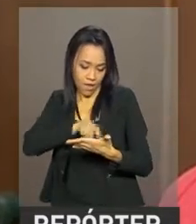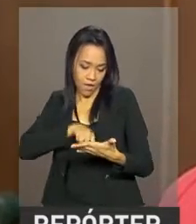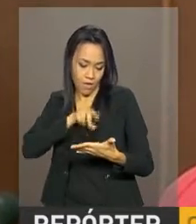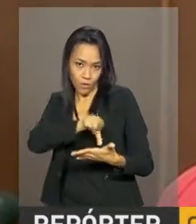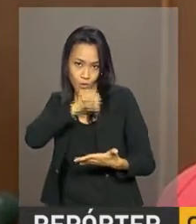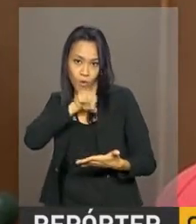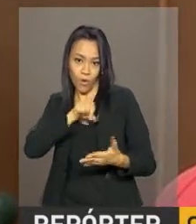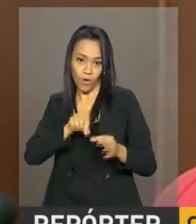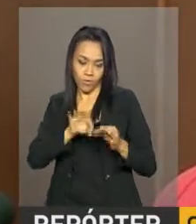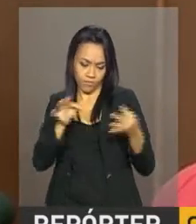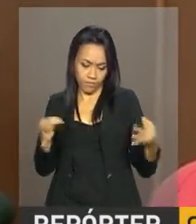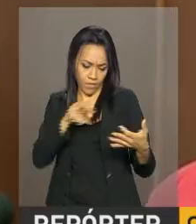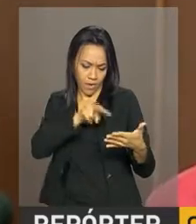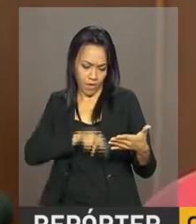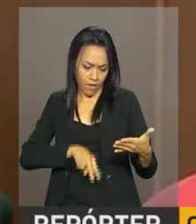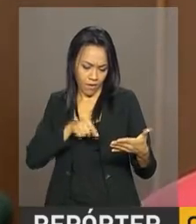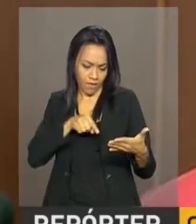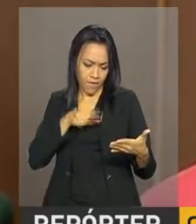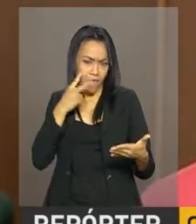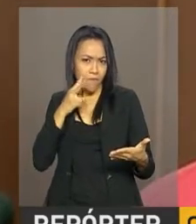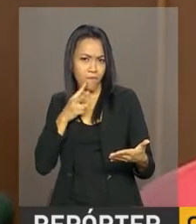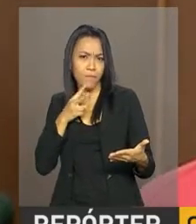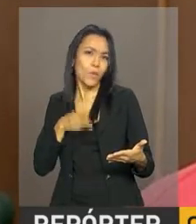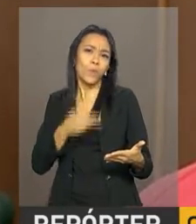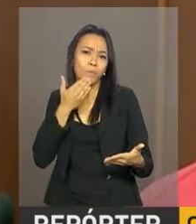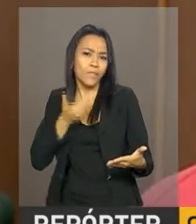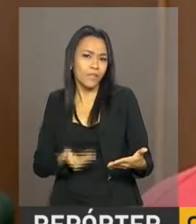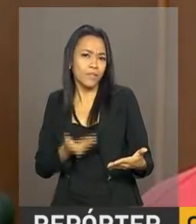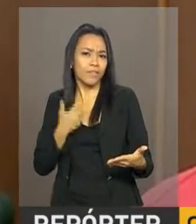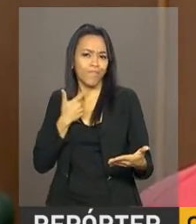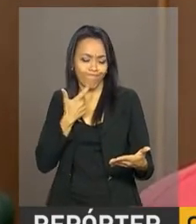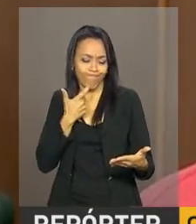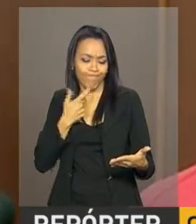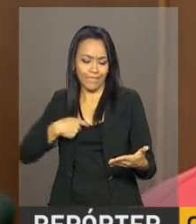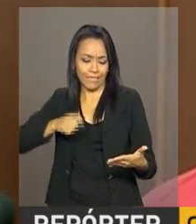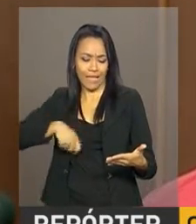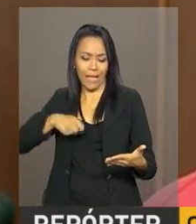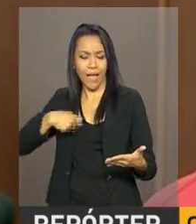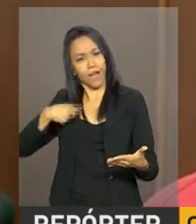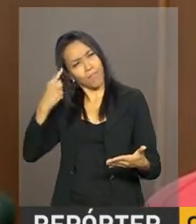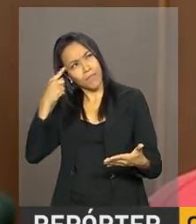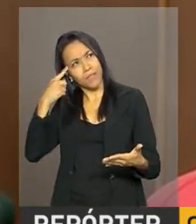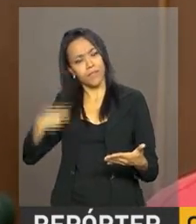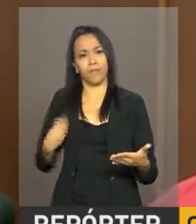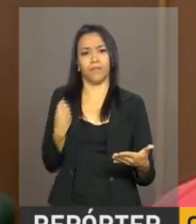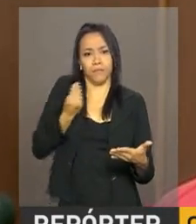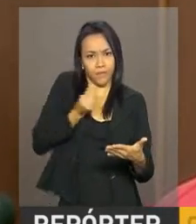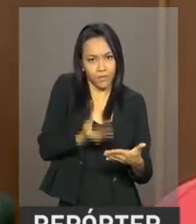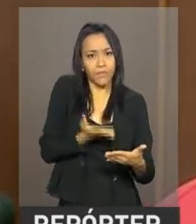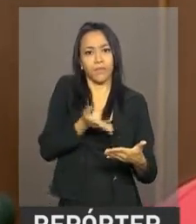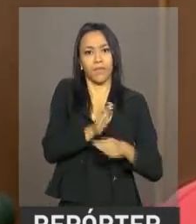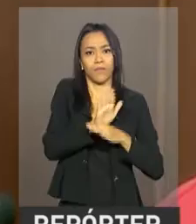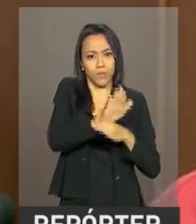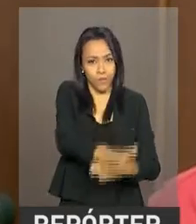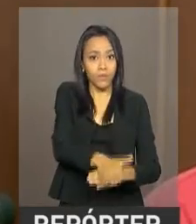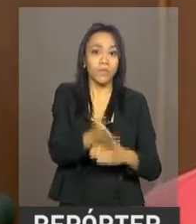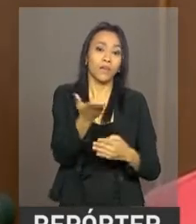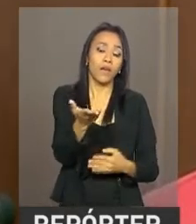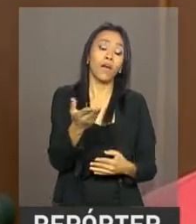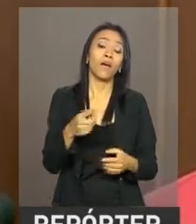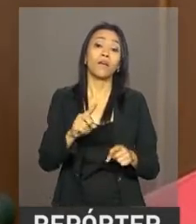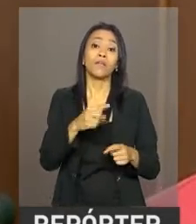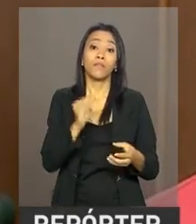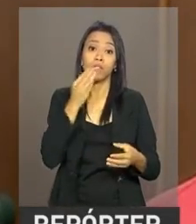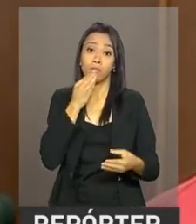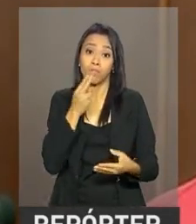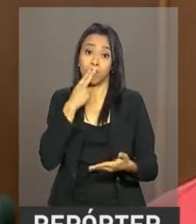uma cartinha, você tem a oportunidade de ver aquela que está mais adequada àquilo que você está pensando em poder contribuir. Deixa nos